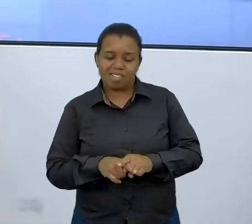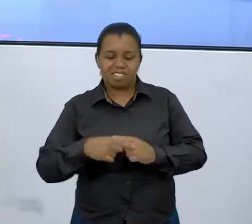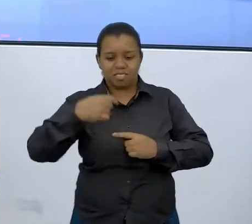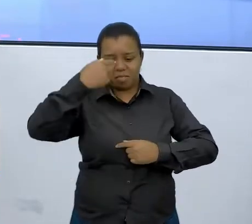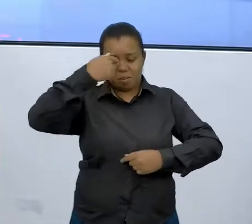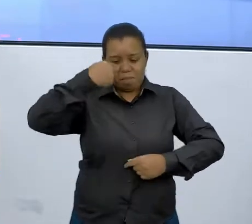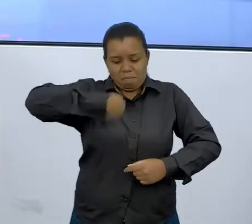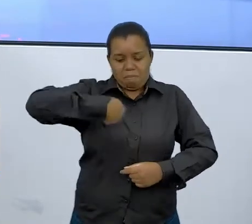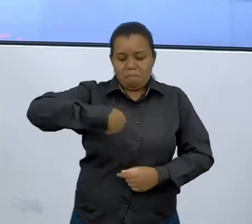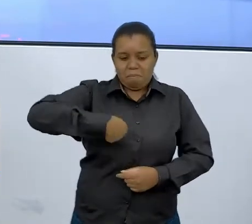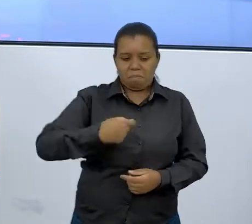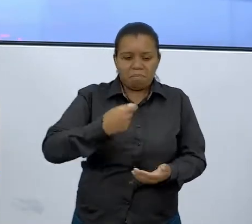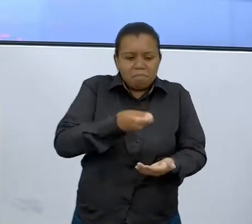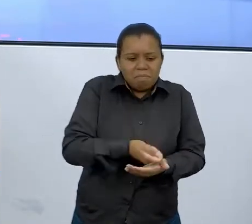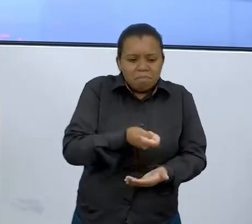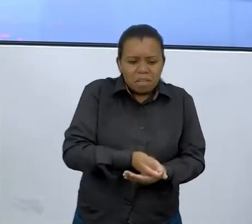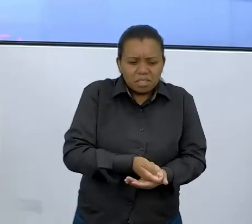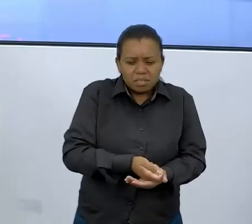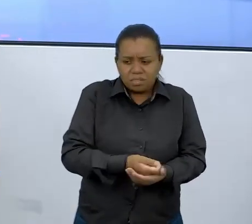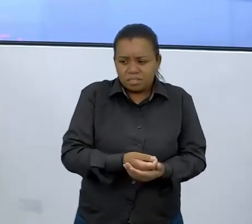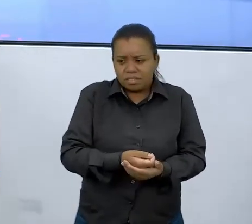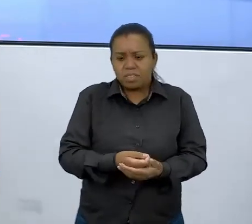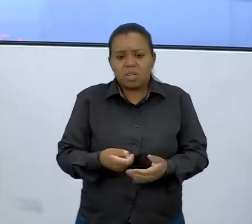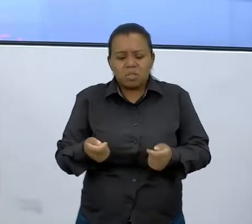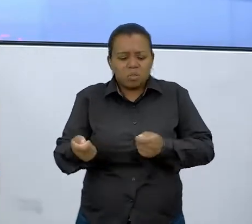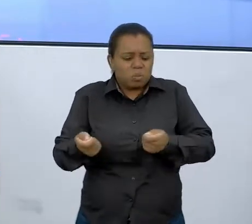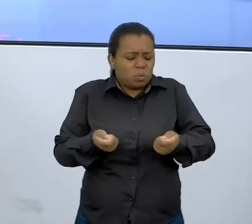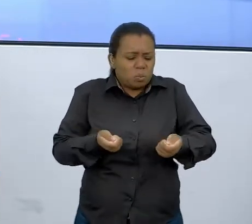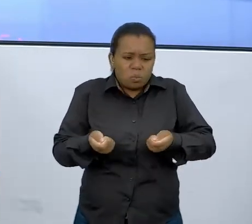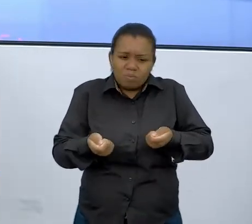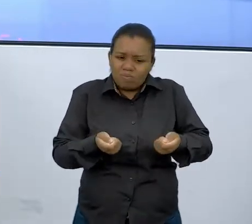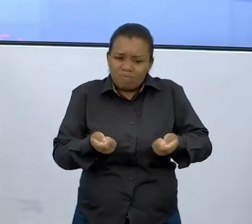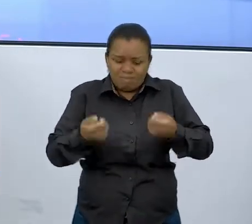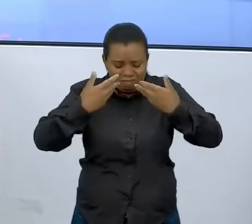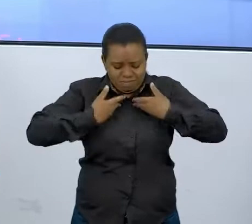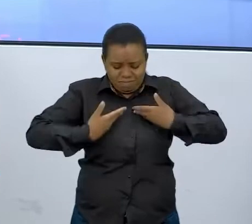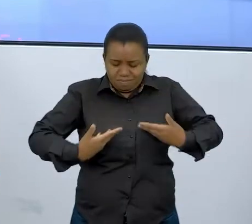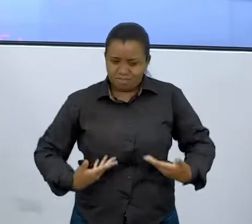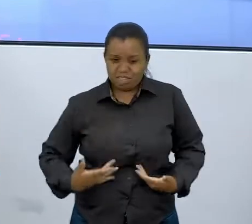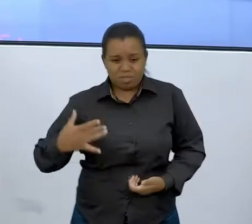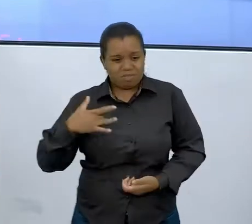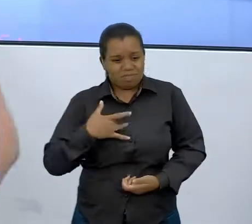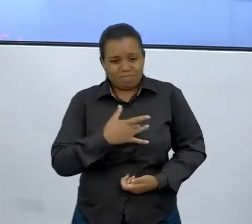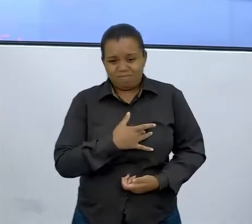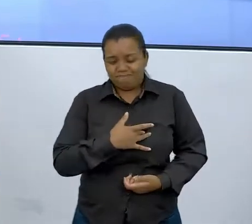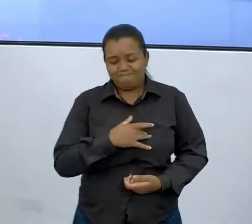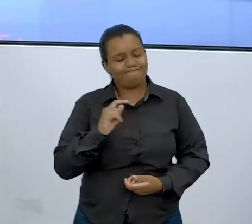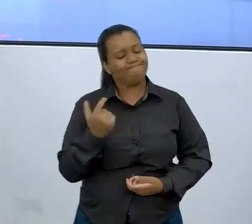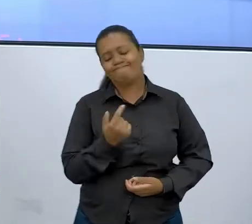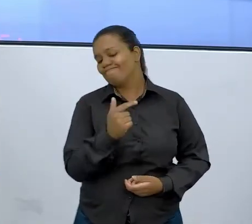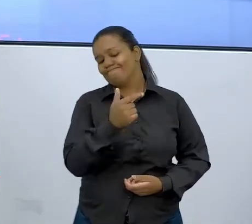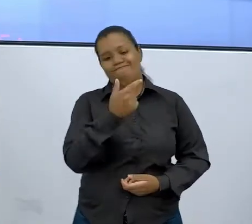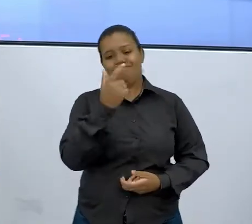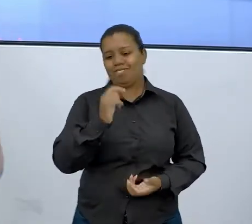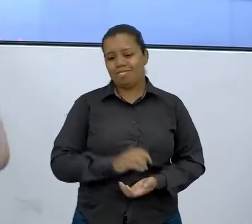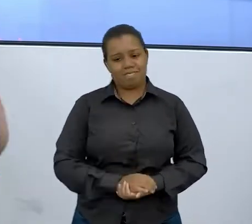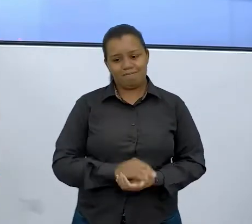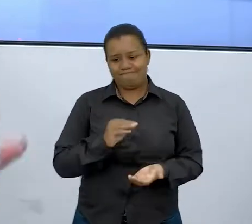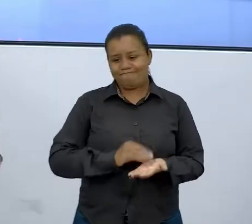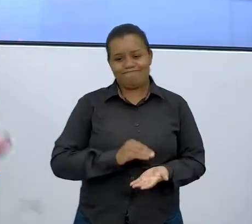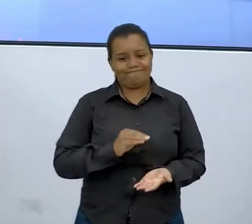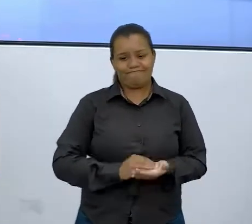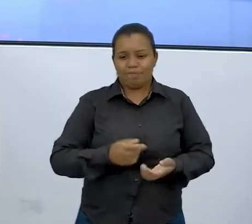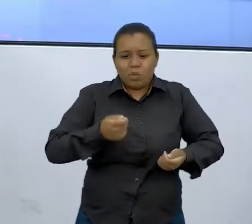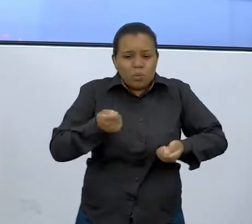Olha que palavra chique, governabilidade. Por quê? Cada um de nós tem uma estrutura física muito específica. Algumas pessoas